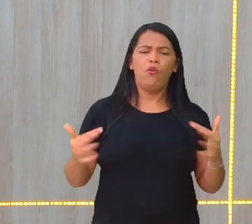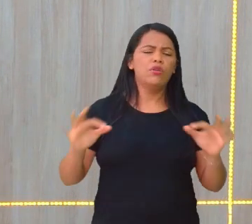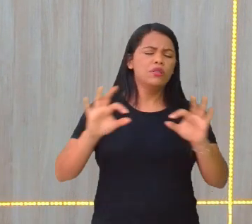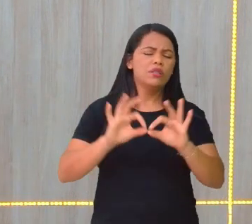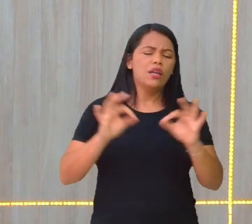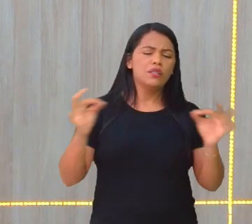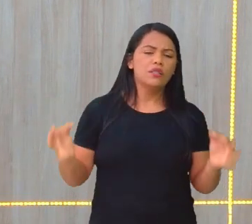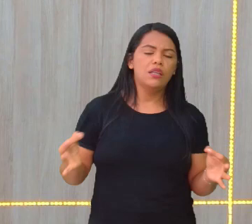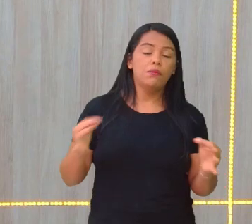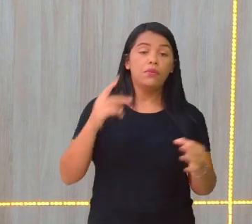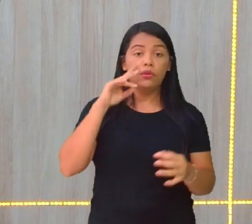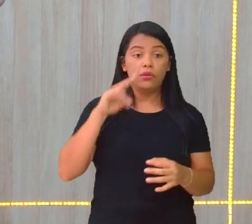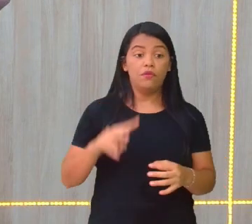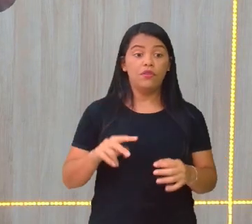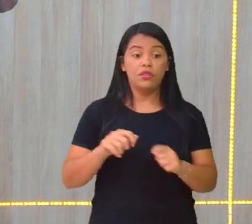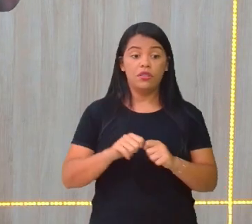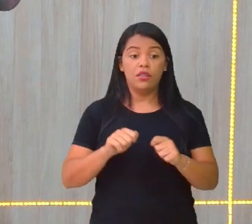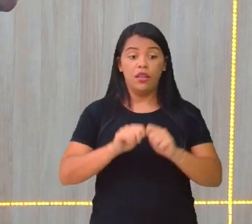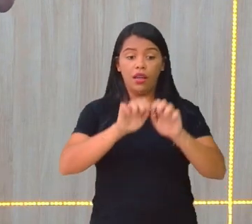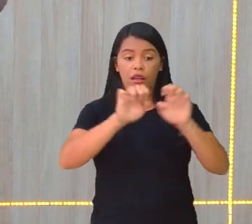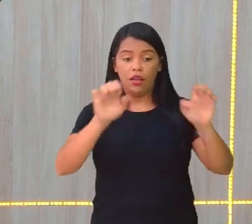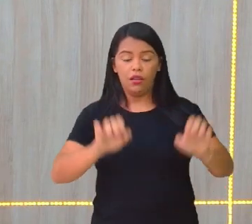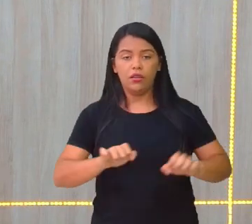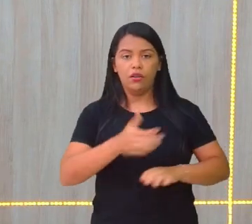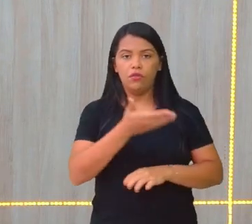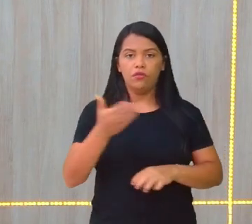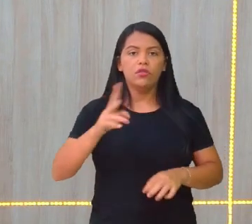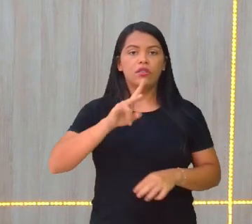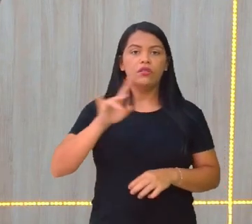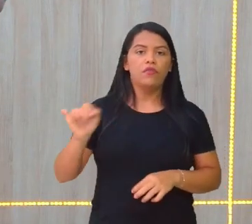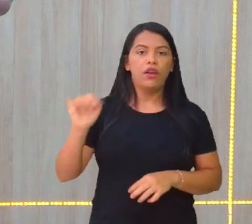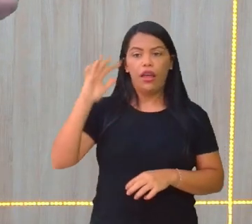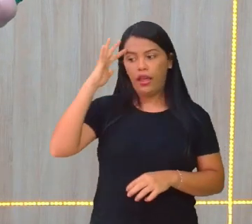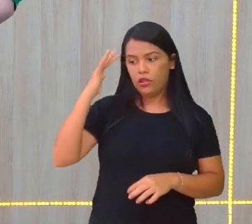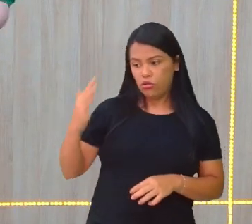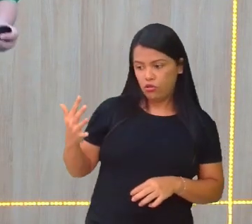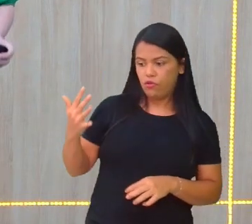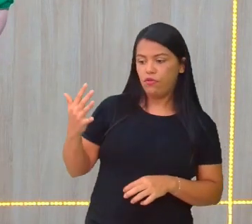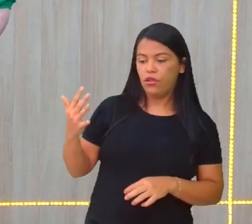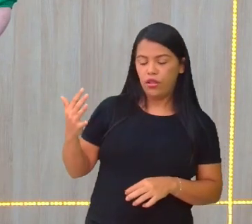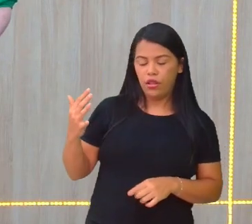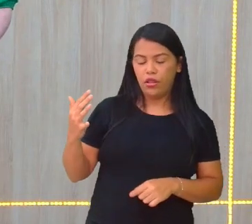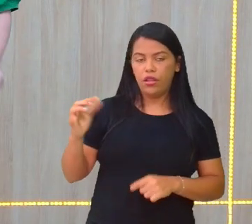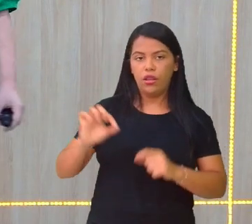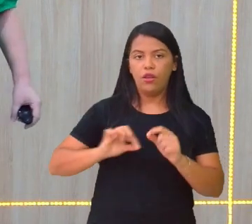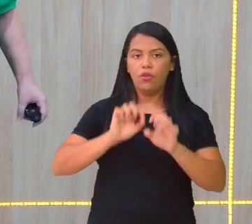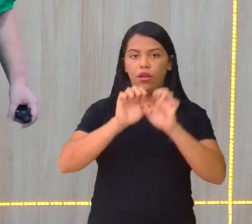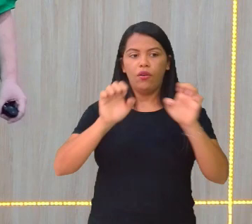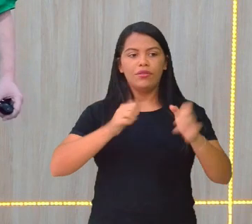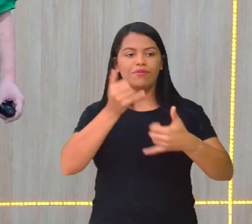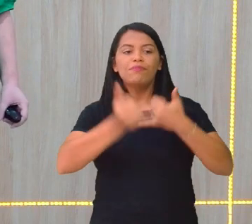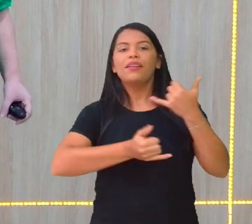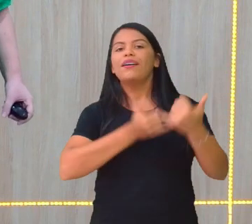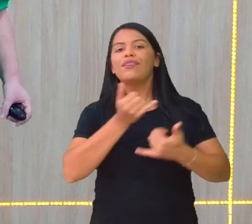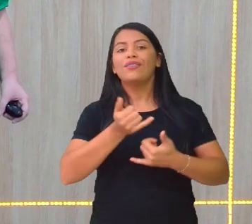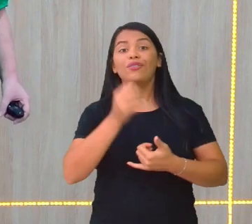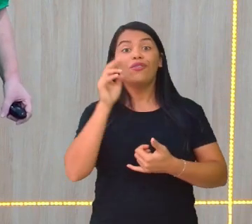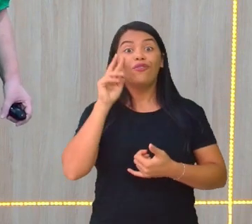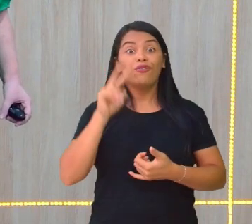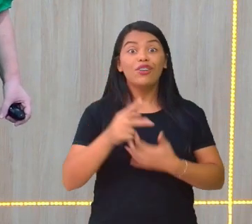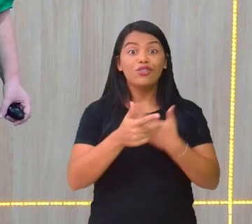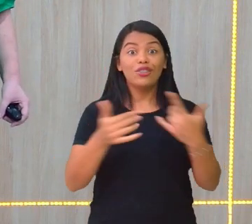a equação, tá? Vocês vão resolver a equação brincando. Vê que legal. Vamos